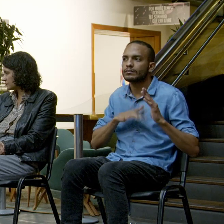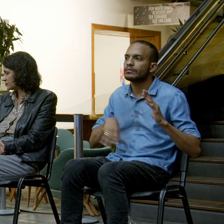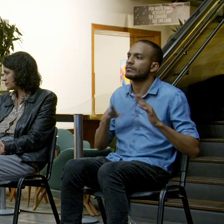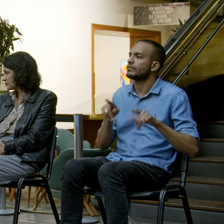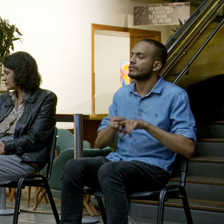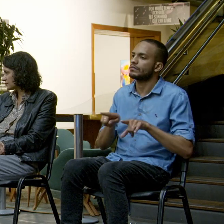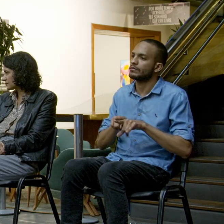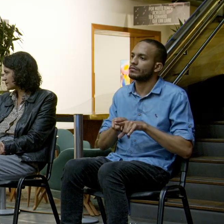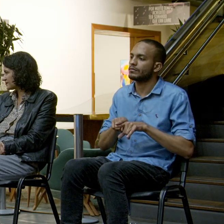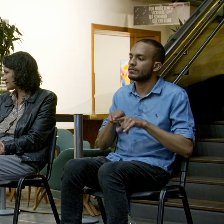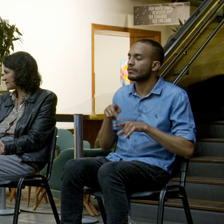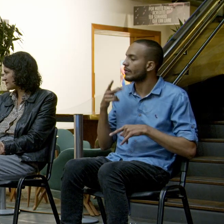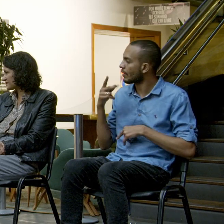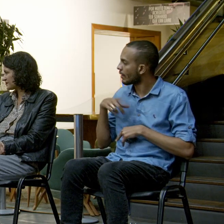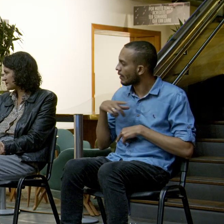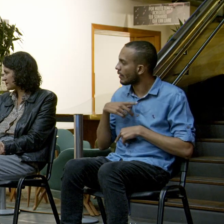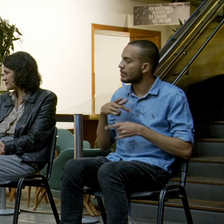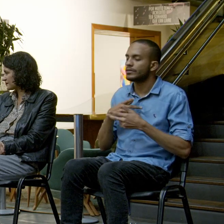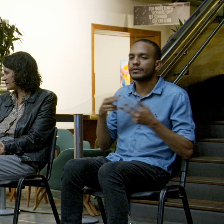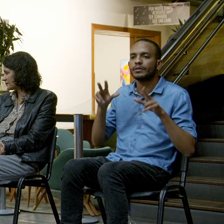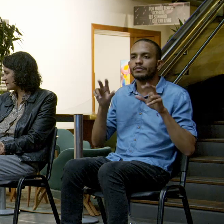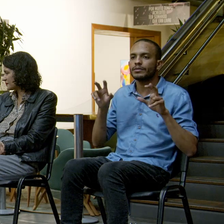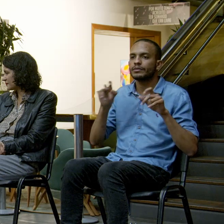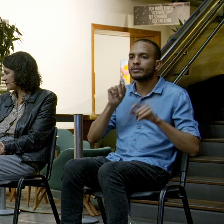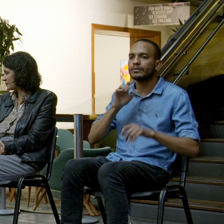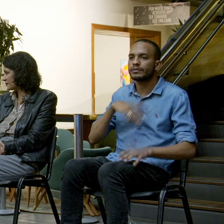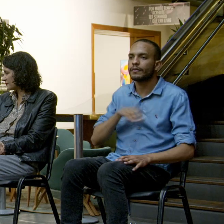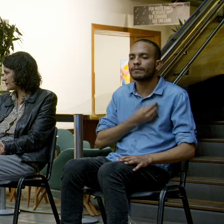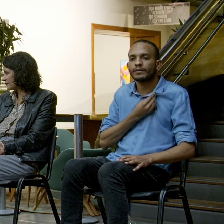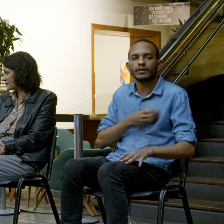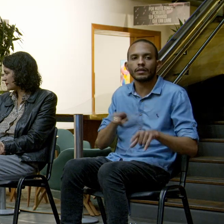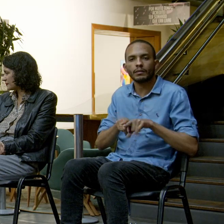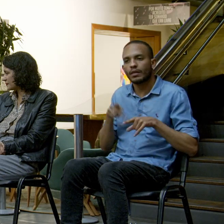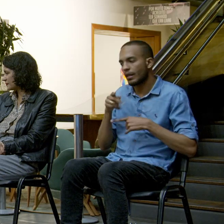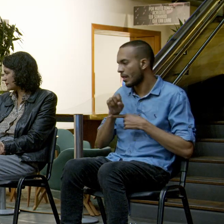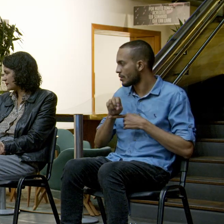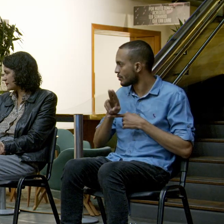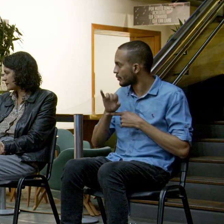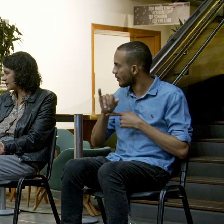é o alimento. E vocês vão ver que também tem vários pontos de contato com a fala da Sui.